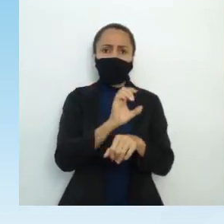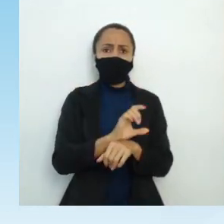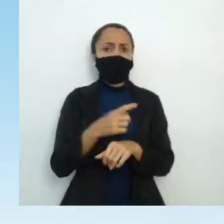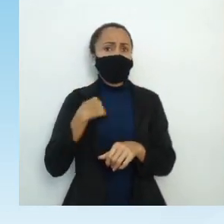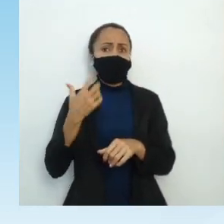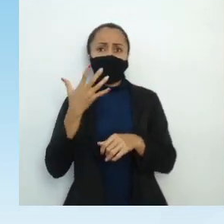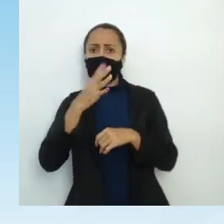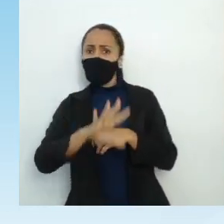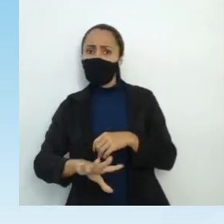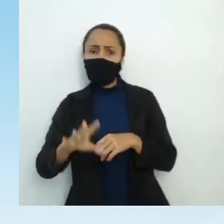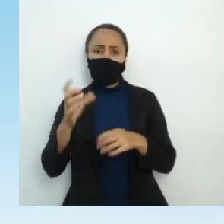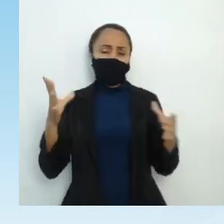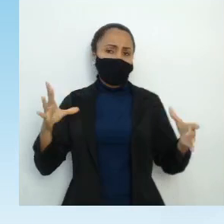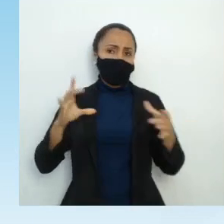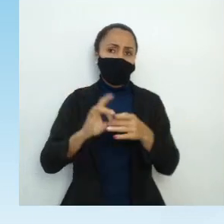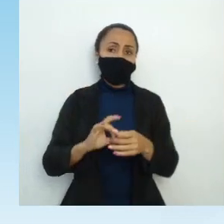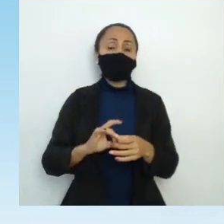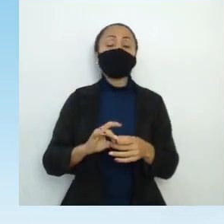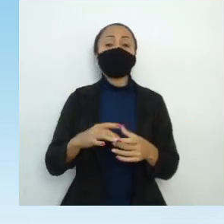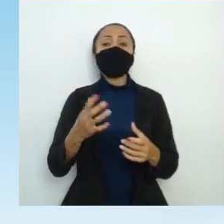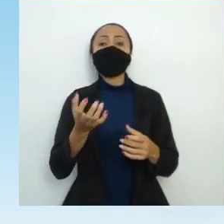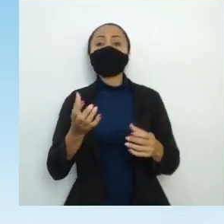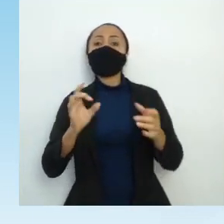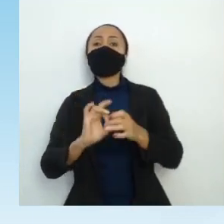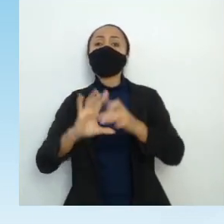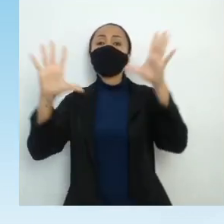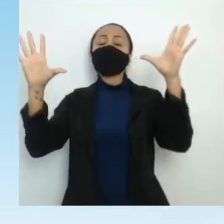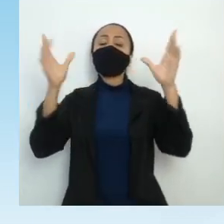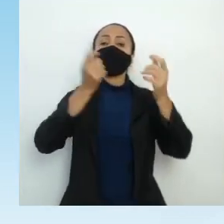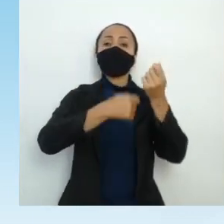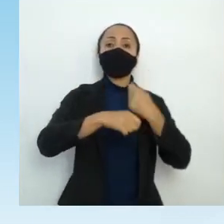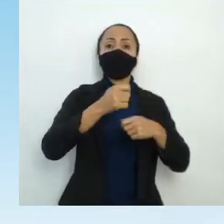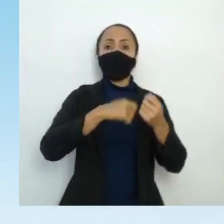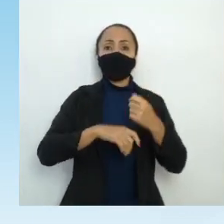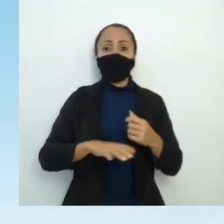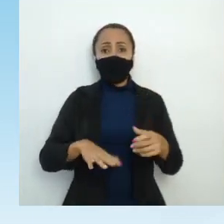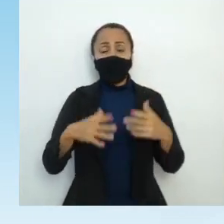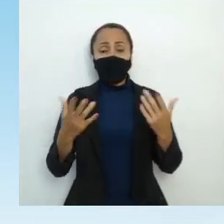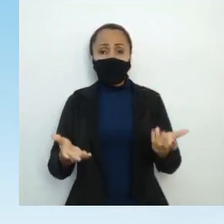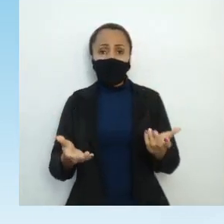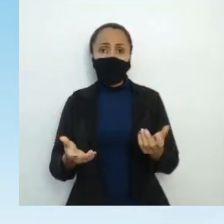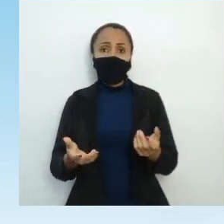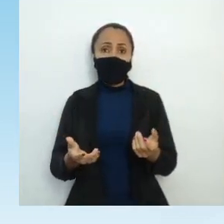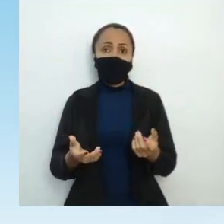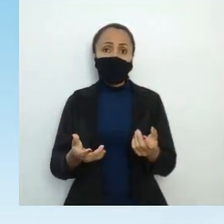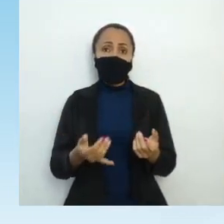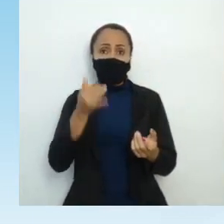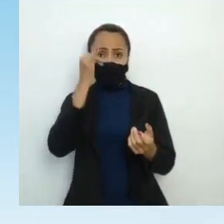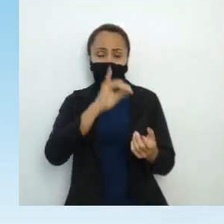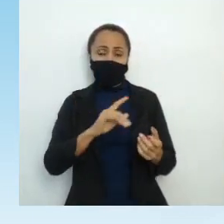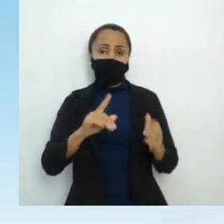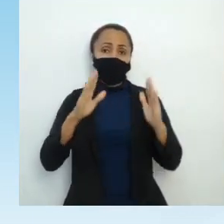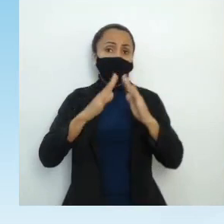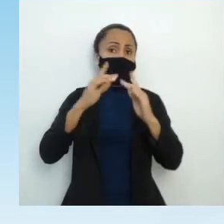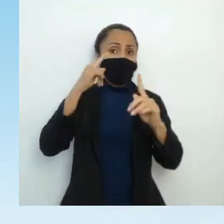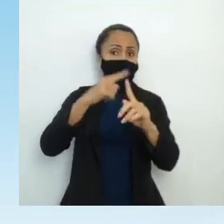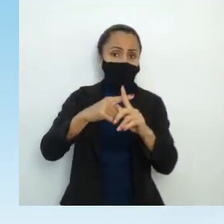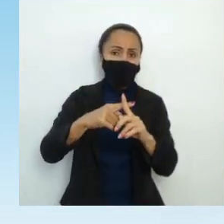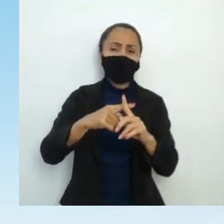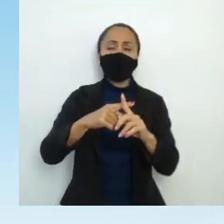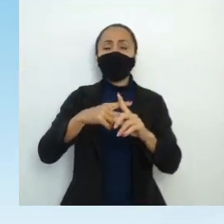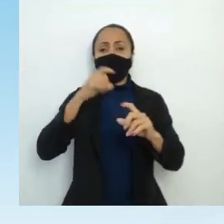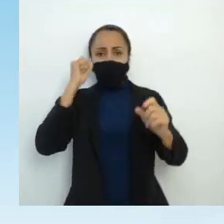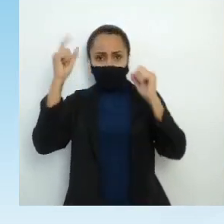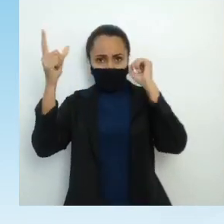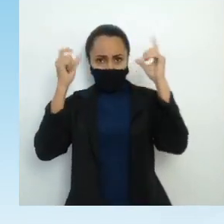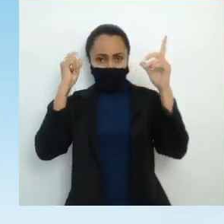vinculação, ele queria a liberdade para comercializar. E também um combate à igreja. Né? Então, a igreja, essa ideia da religião, da crença e tal, e a igreja